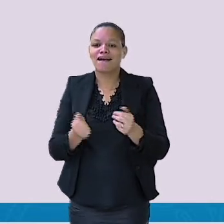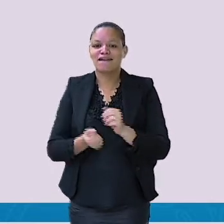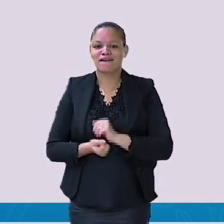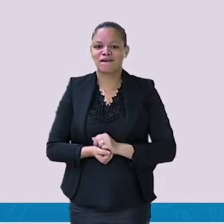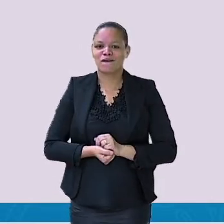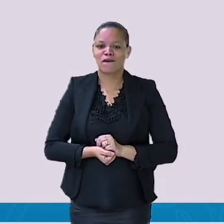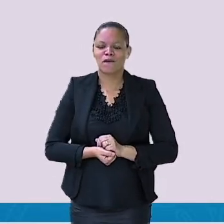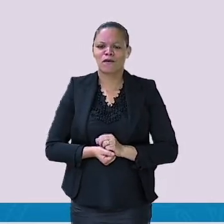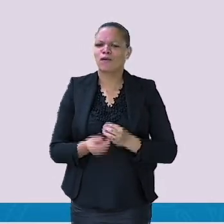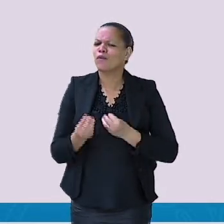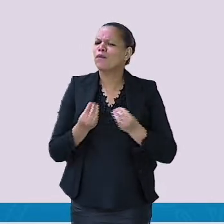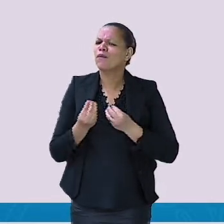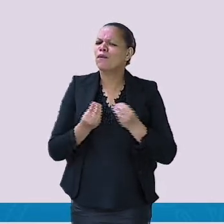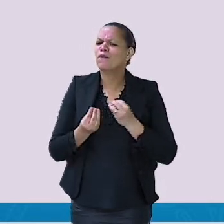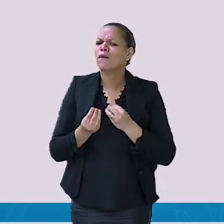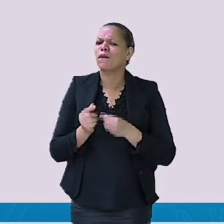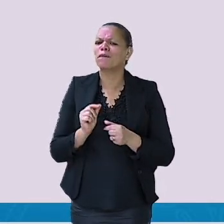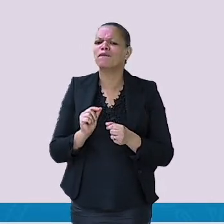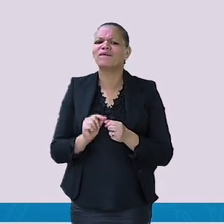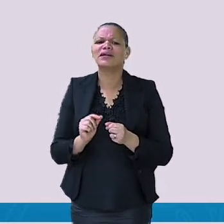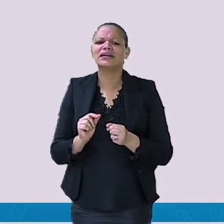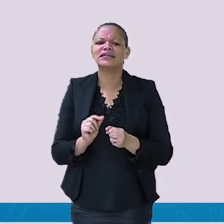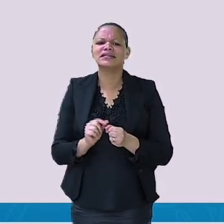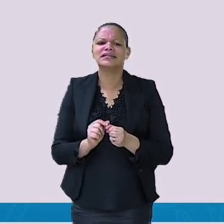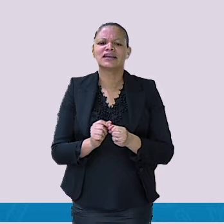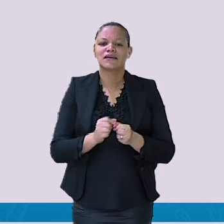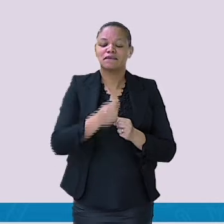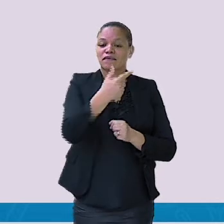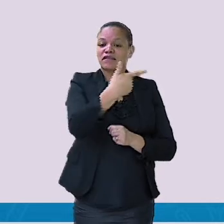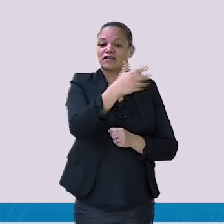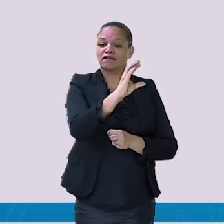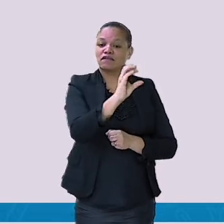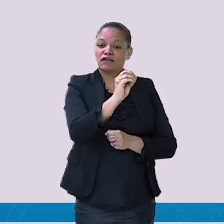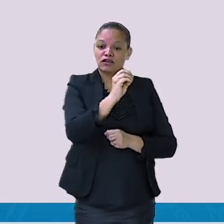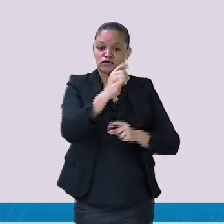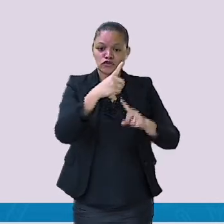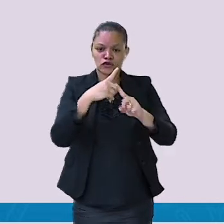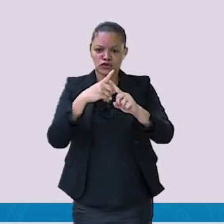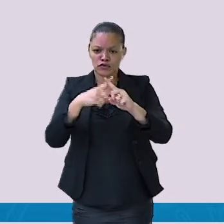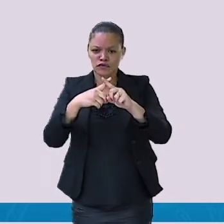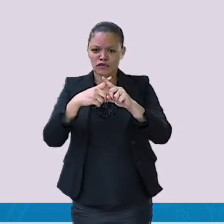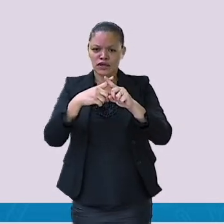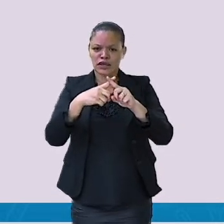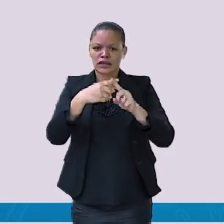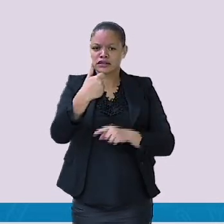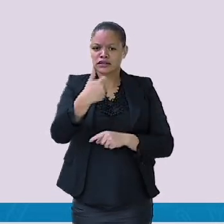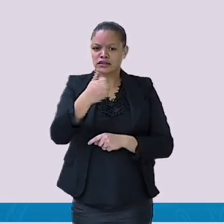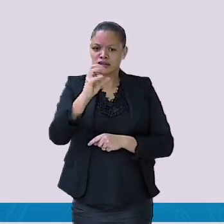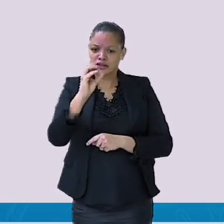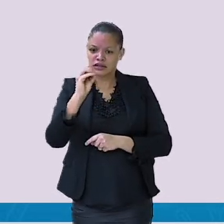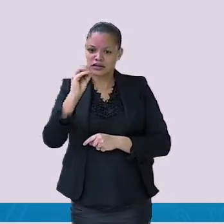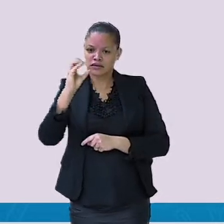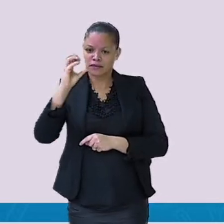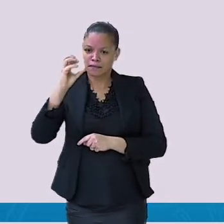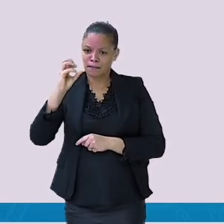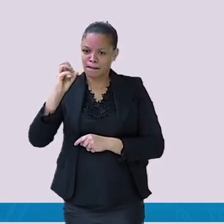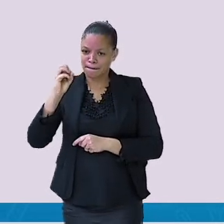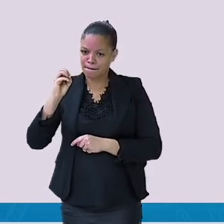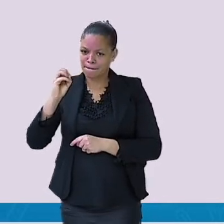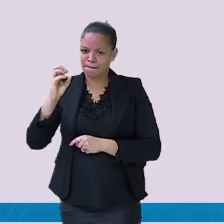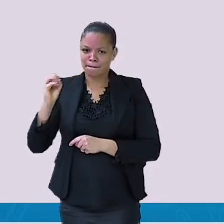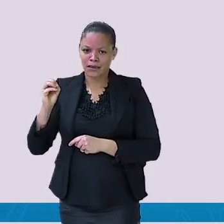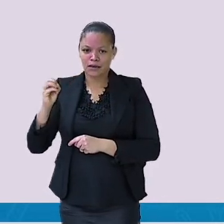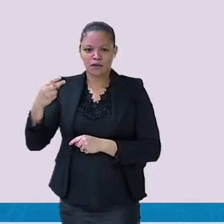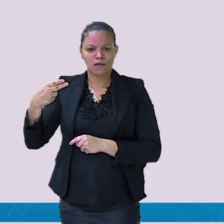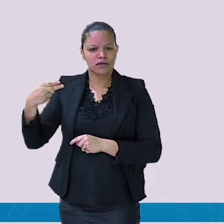zeros. Olha só, 20 vezes 1000 vai ser... Conta aqui, ó, quem tem dificuldade, 20.000,